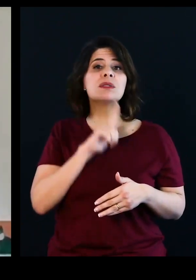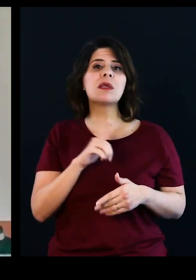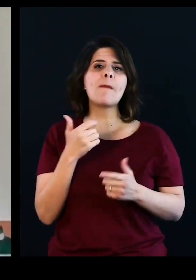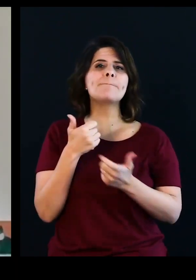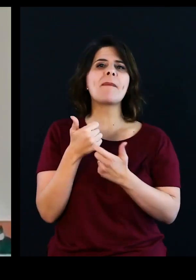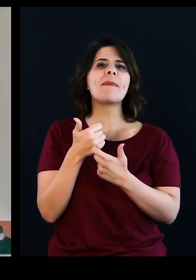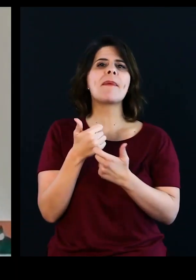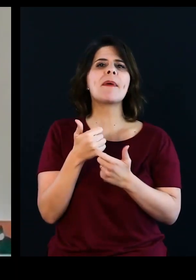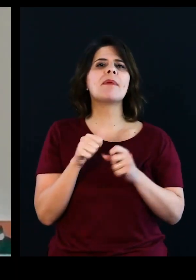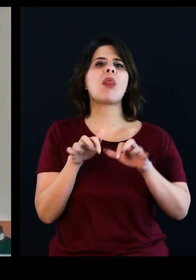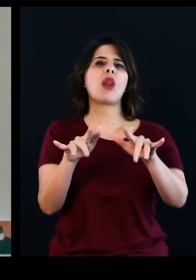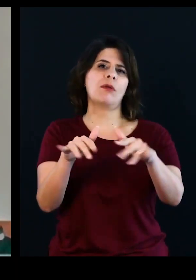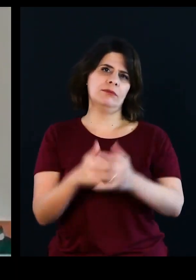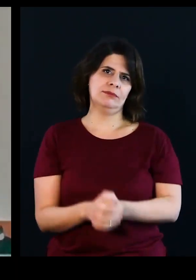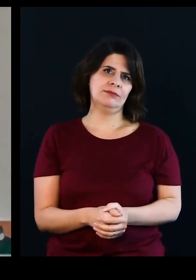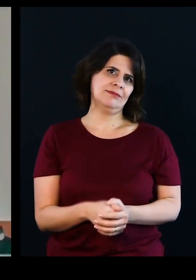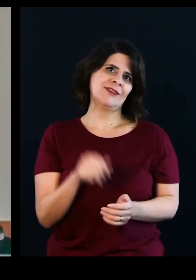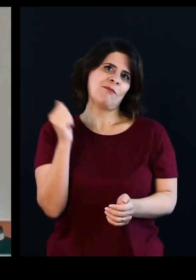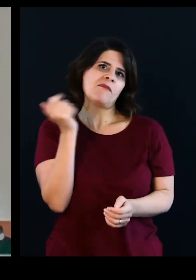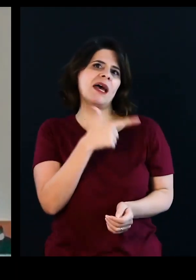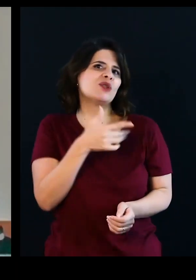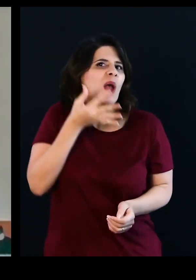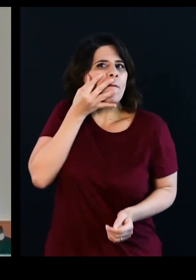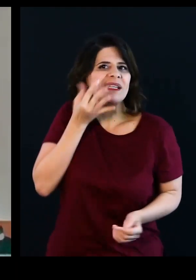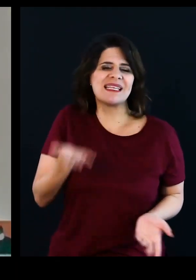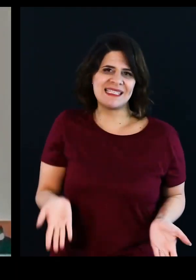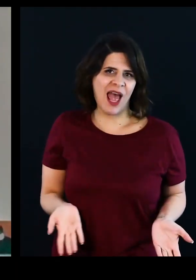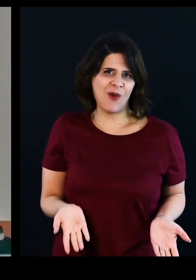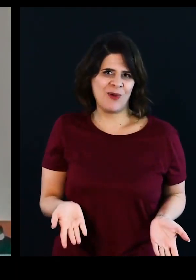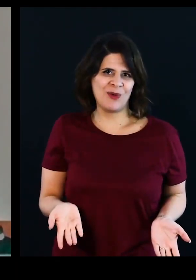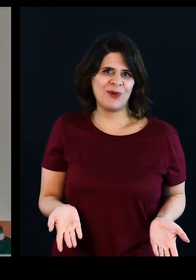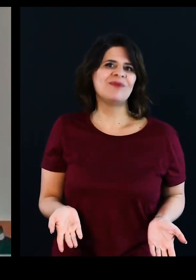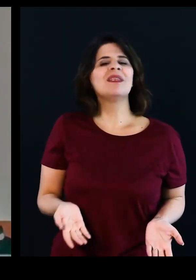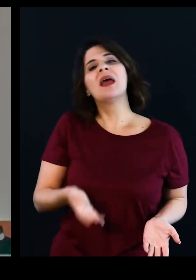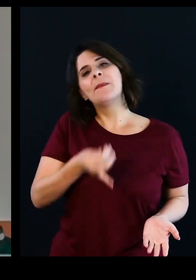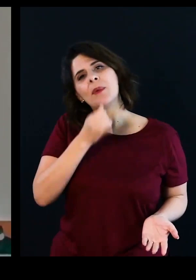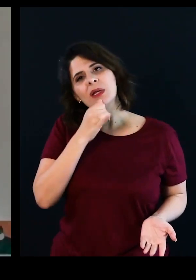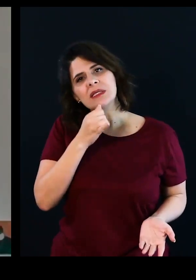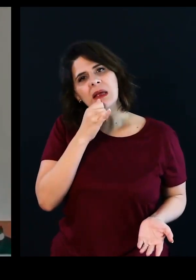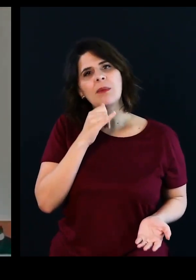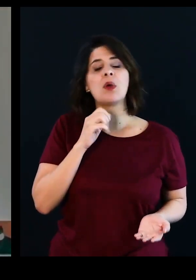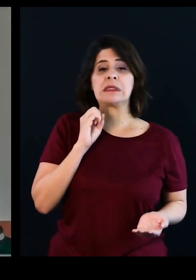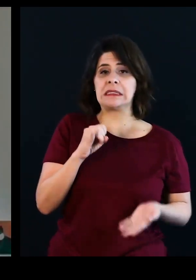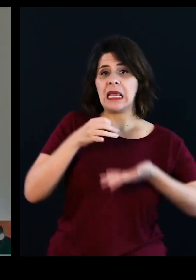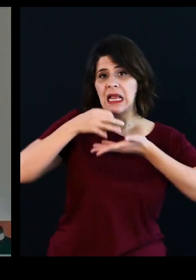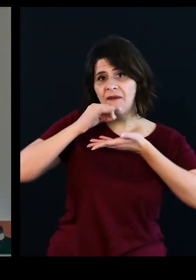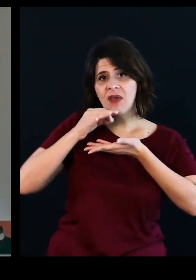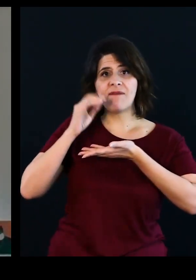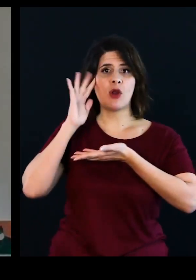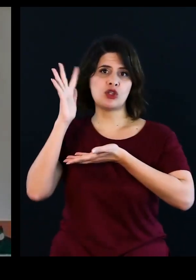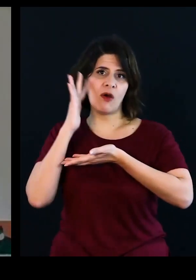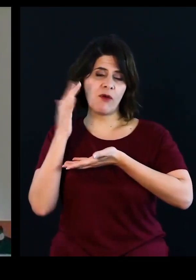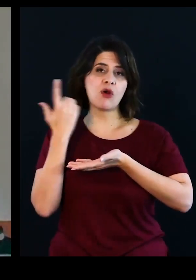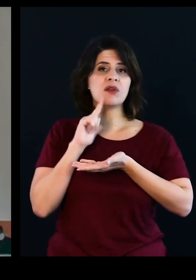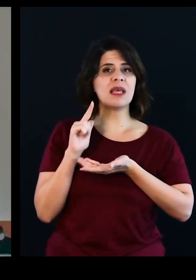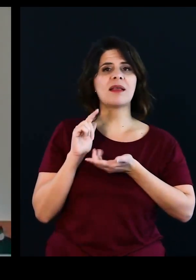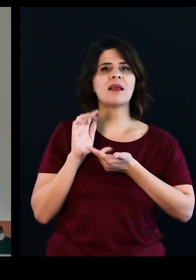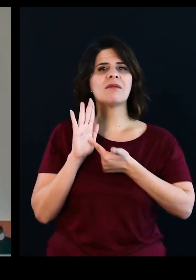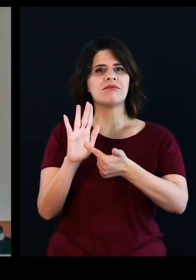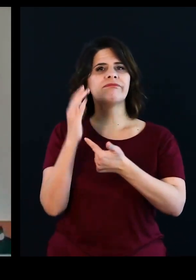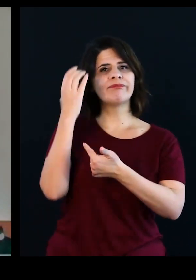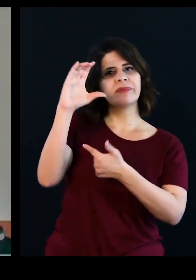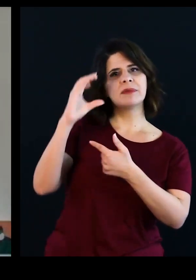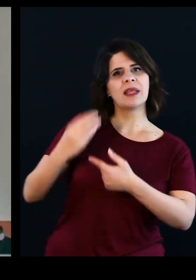maior do que normalmente a gente alcança. Quer dizer, você tem o Café, quando ele é transmitido ao vivo, ele tem